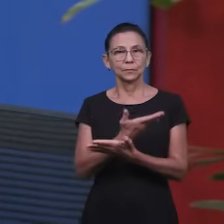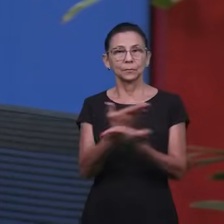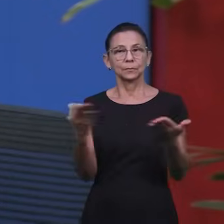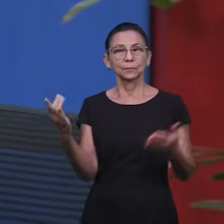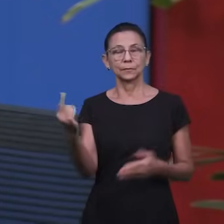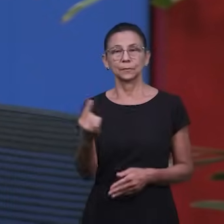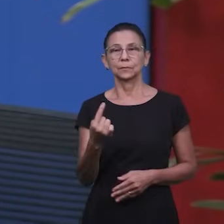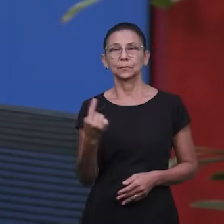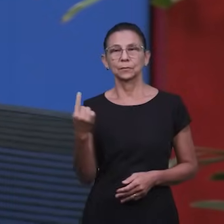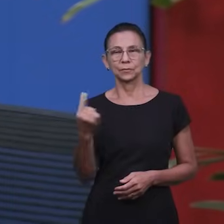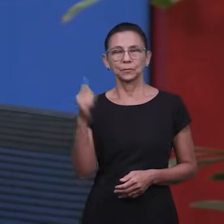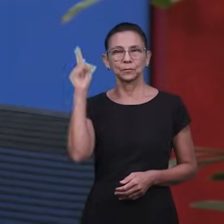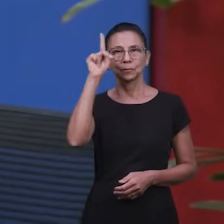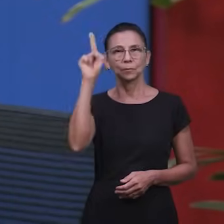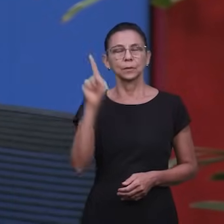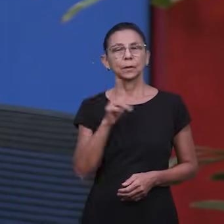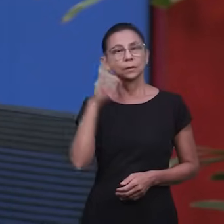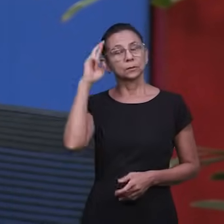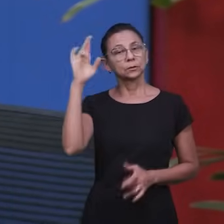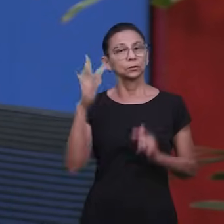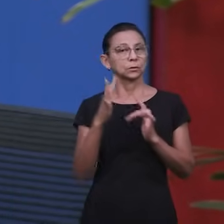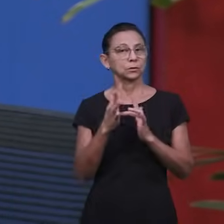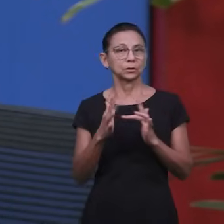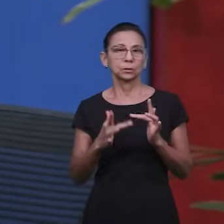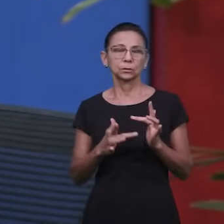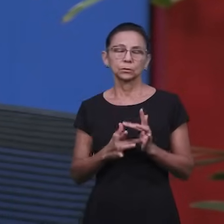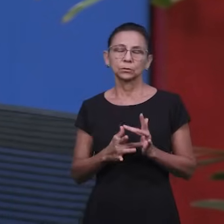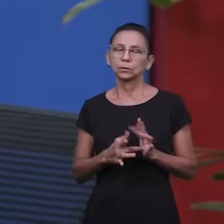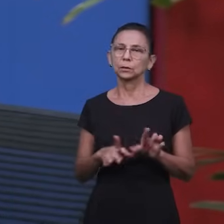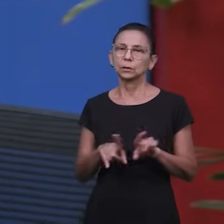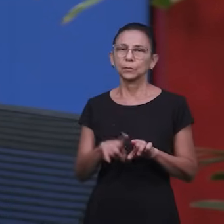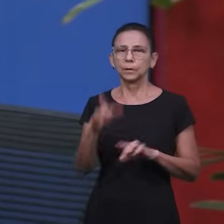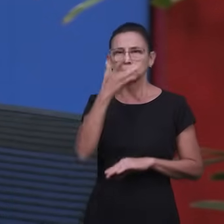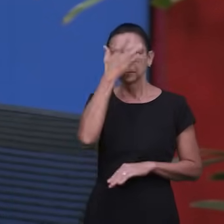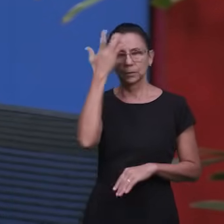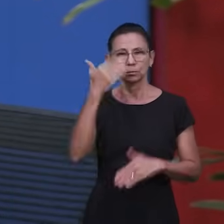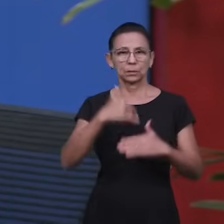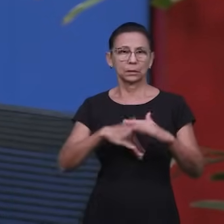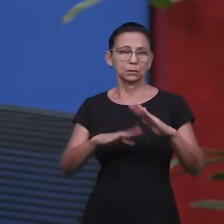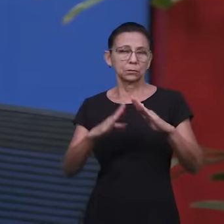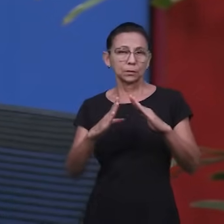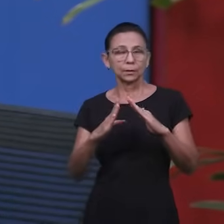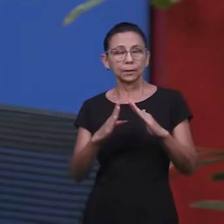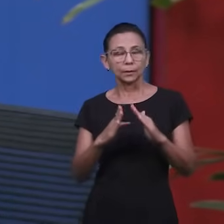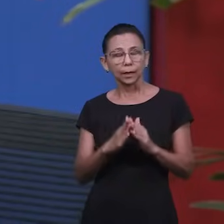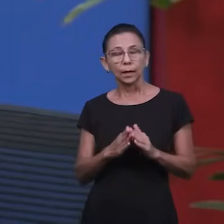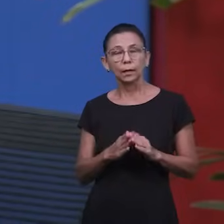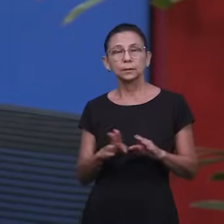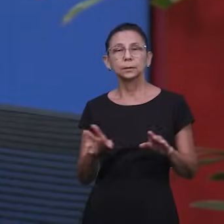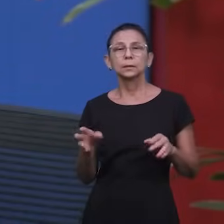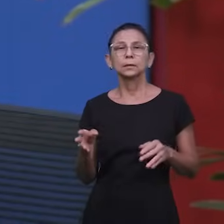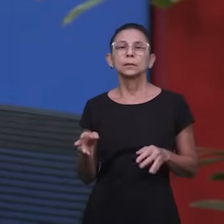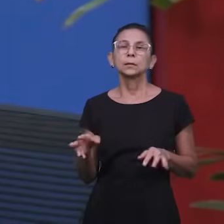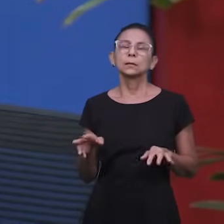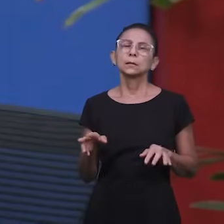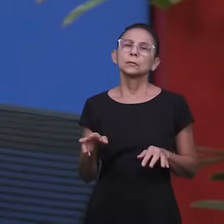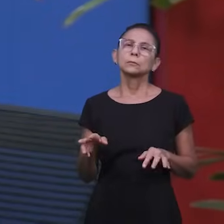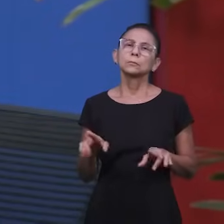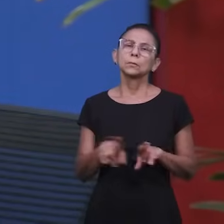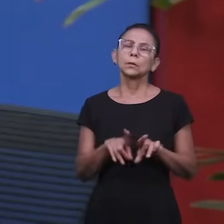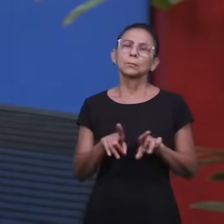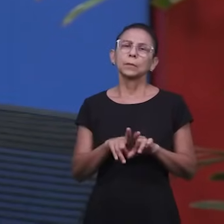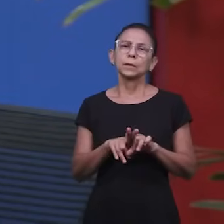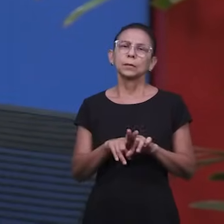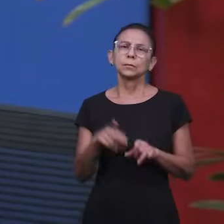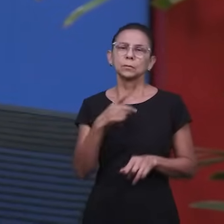Queremos saudar a todos os irmãos com a paz do Senhor Jesus, aqueles que estão em casa, os